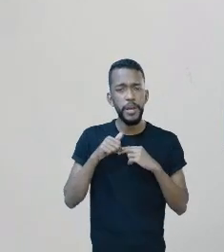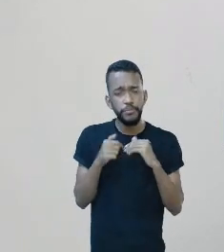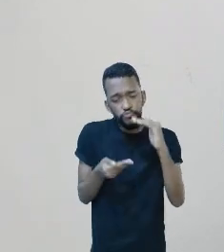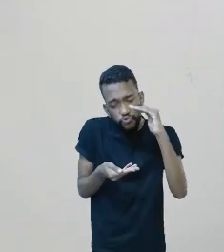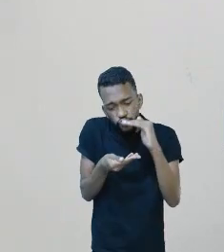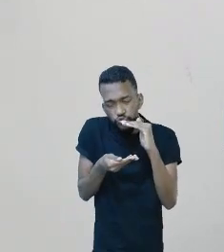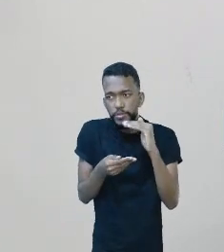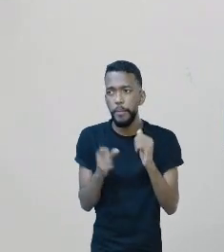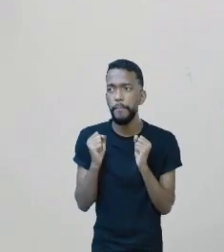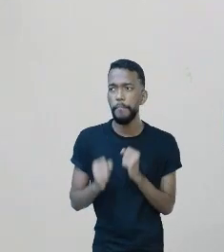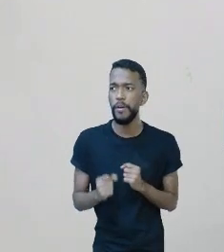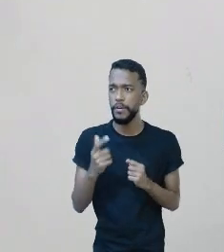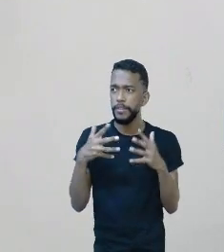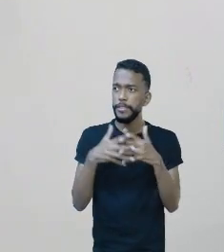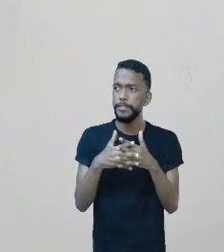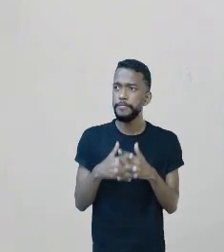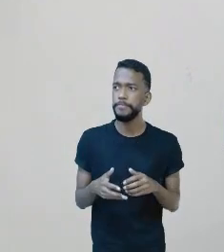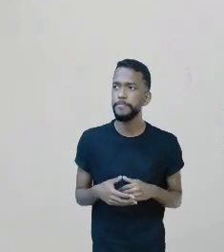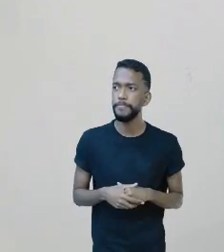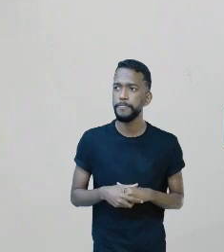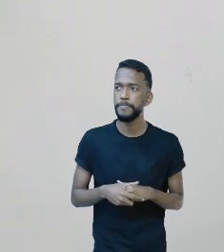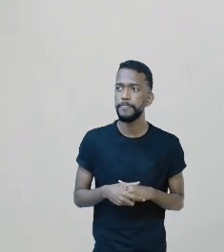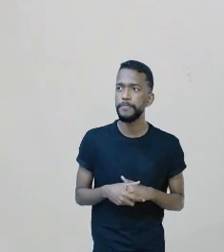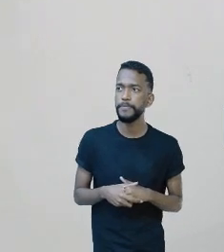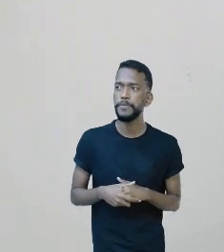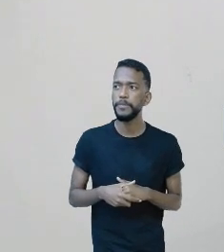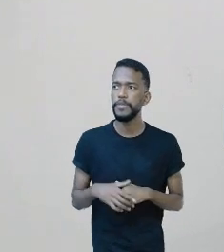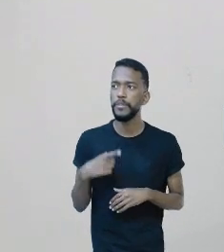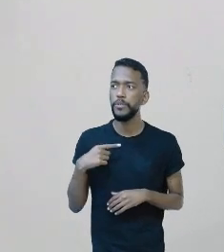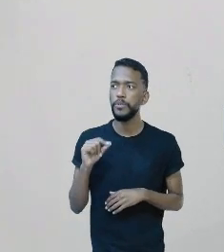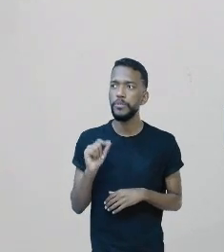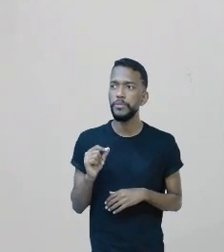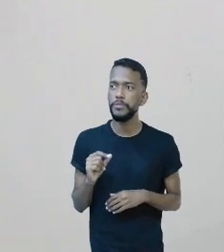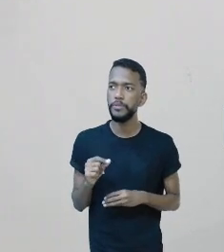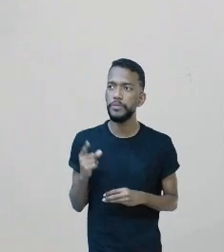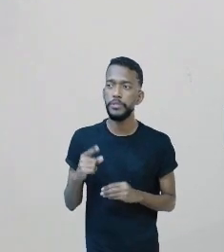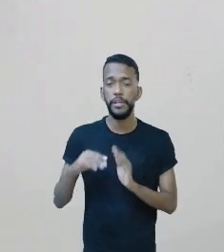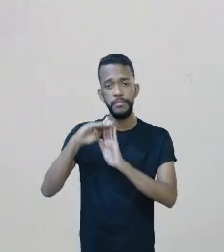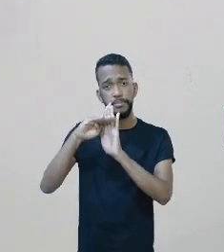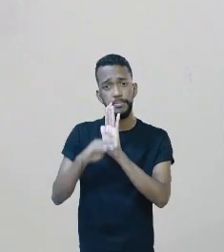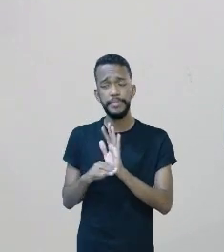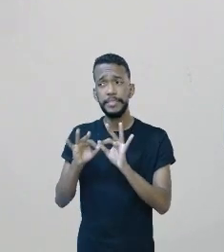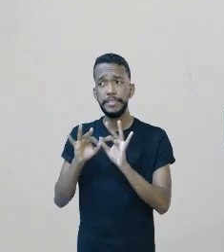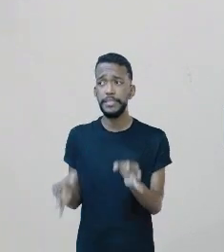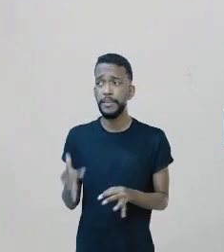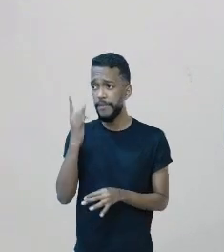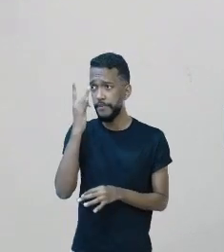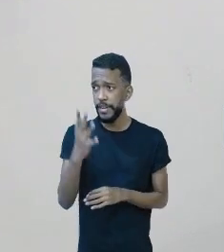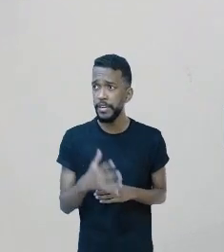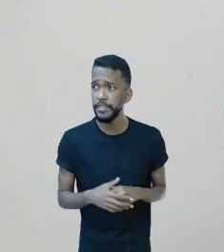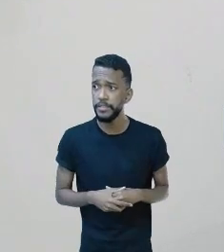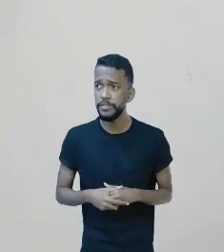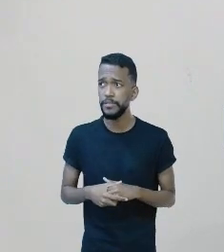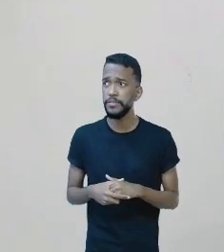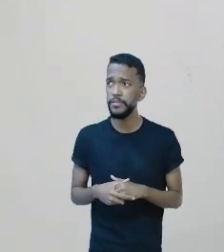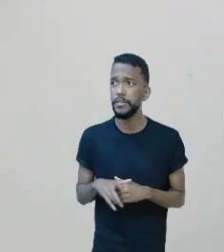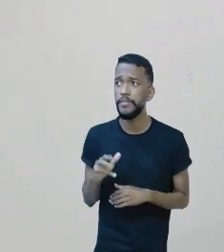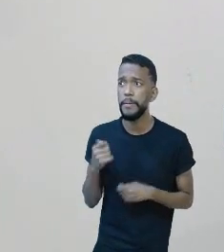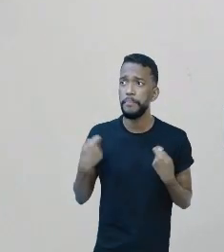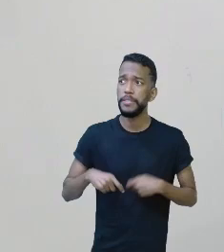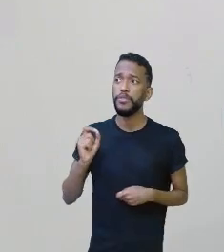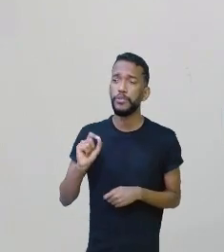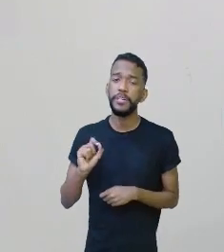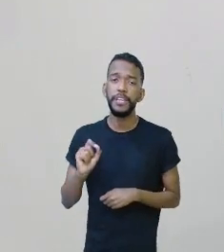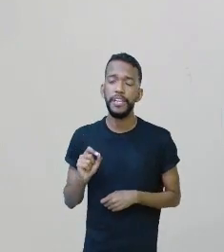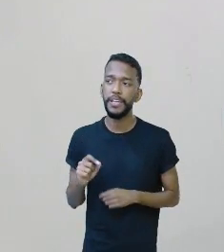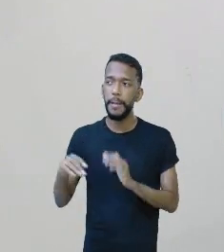né? Talvez fique um pouco complicado. Eu tenho uma receita super fácil aqui para fazer. Você vai